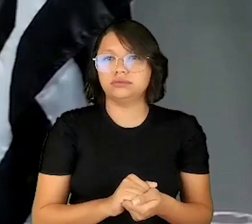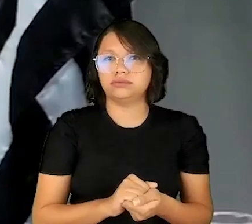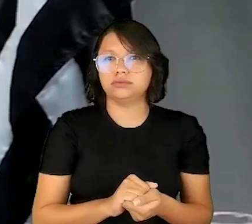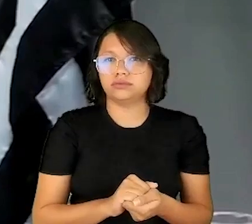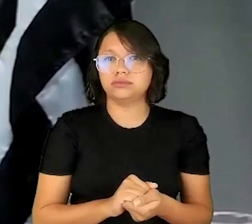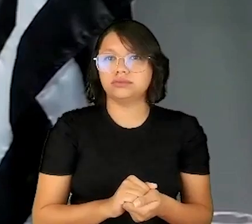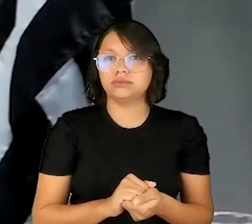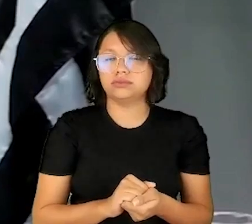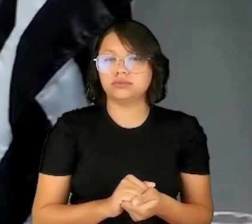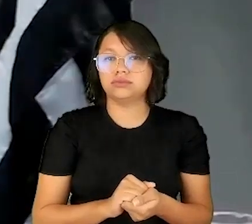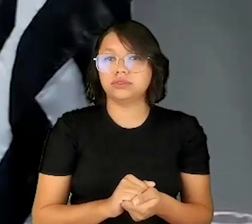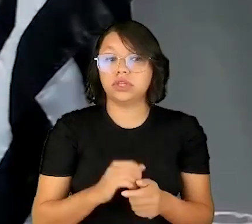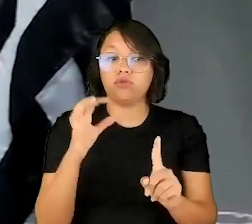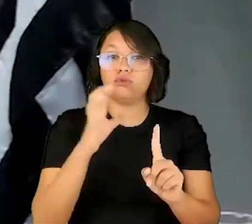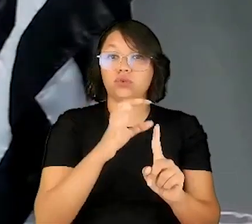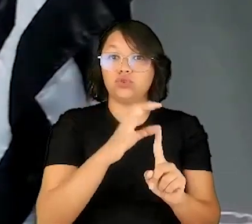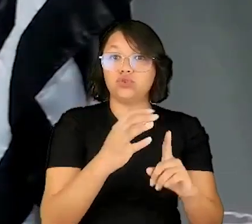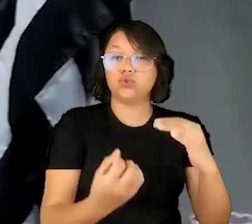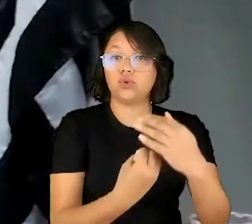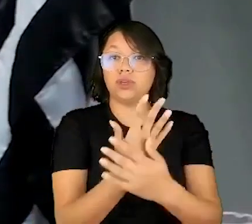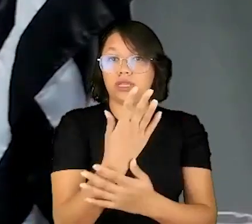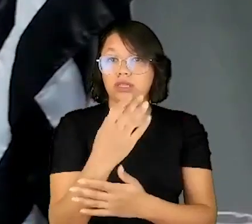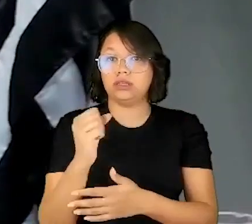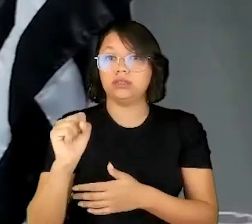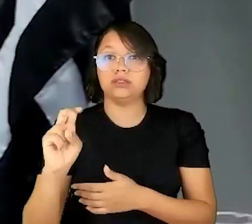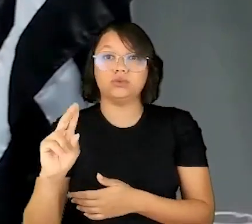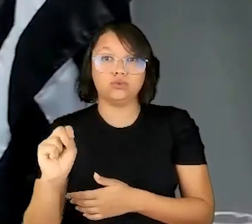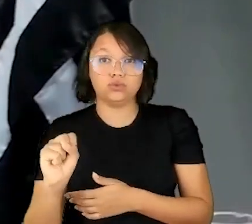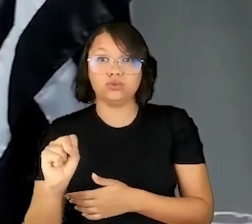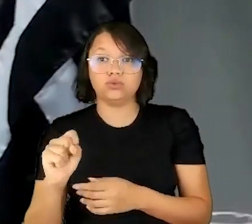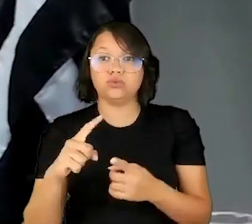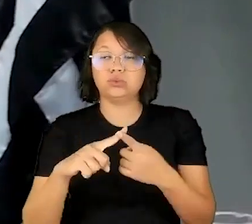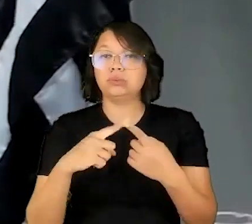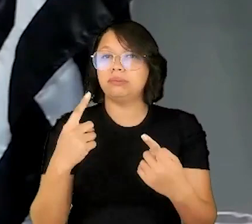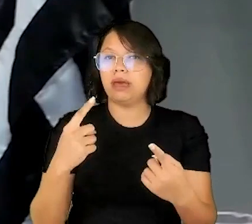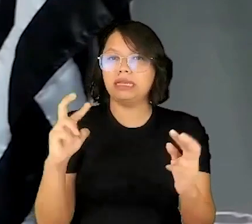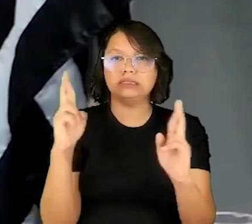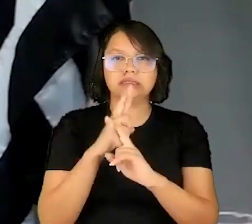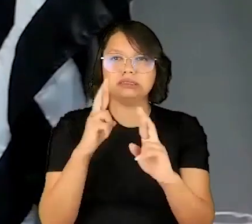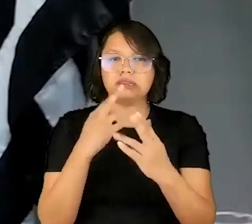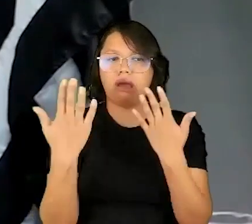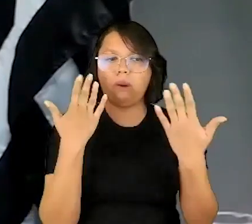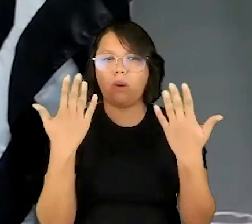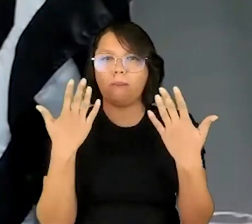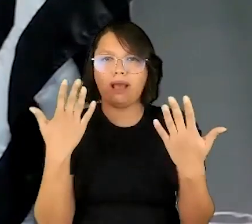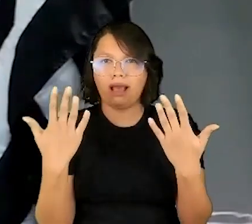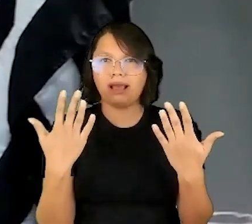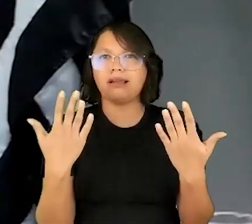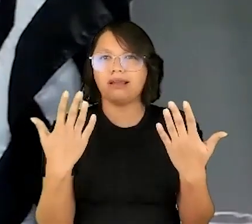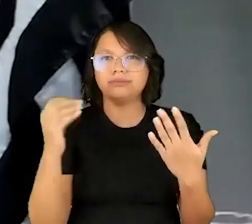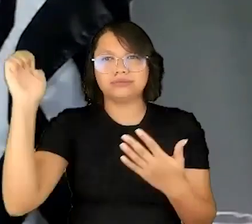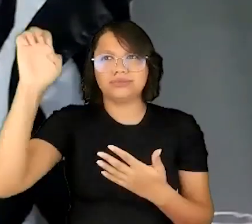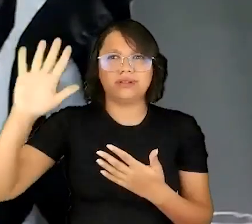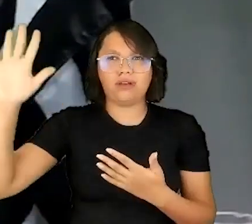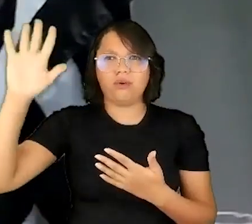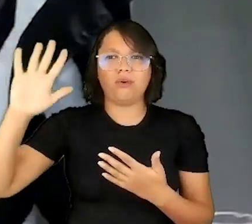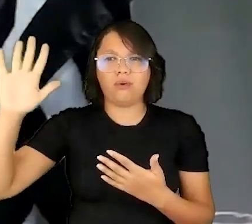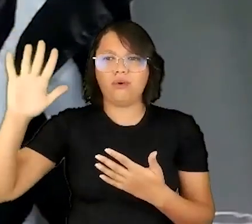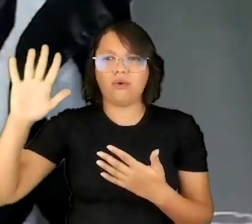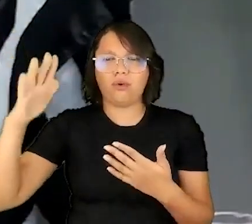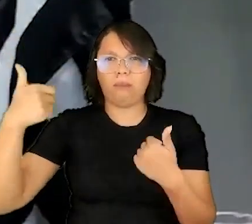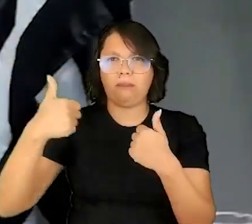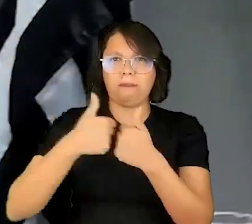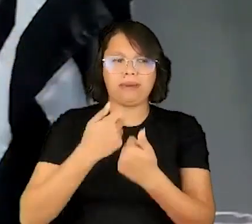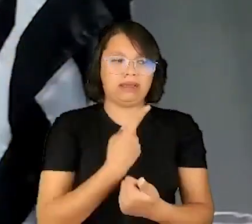inspirou a criação do SUS, é muito modesta. A população dos países do Reino Unido, perto da nossa, dá